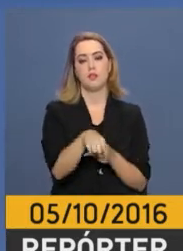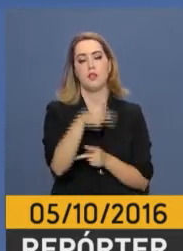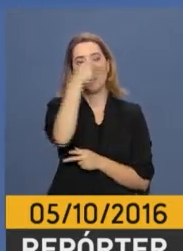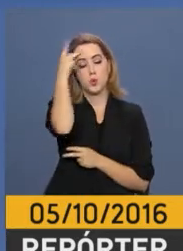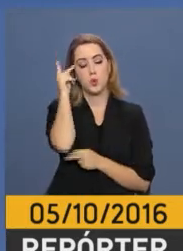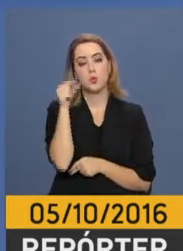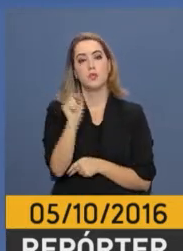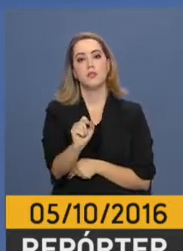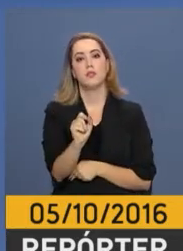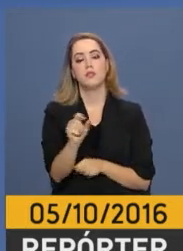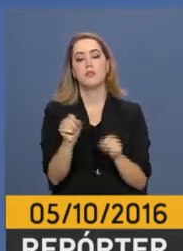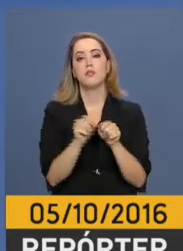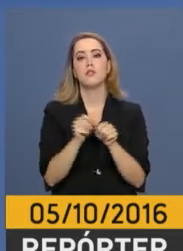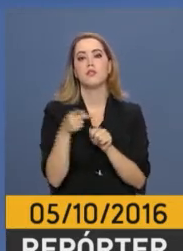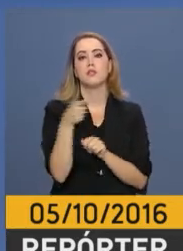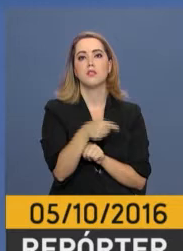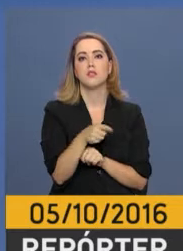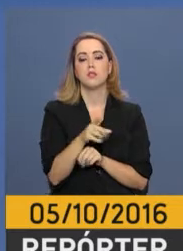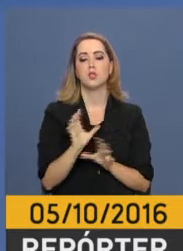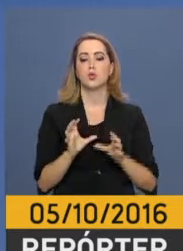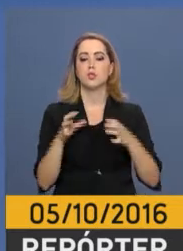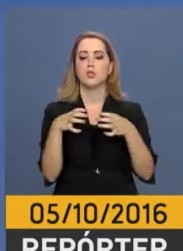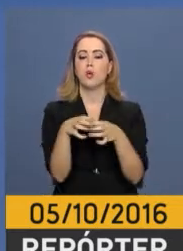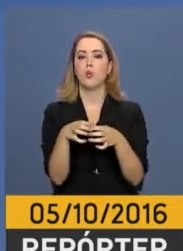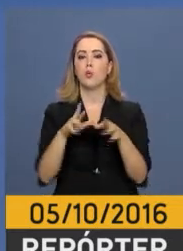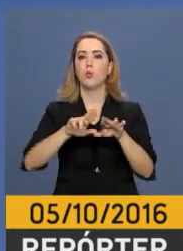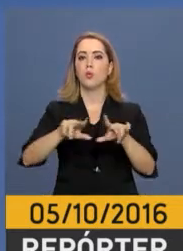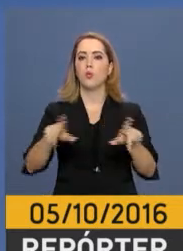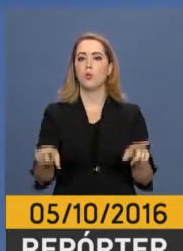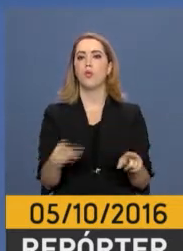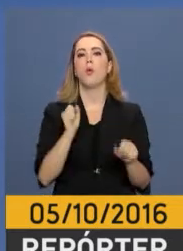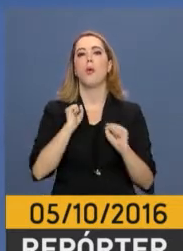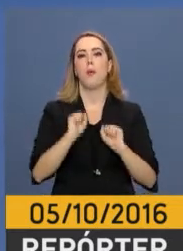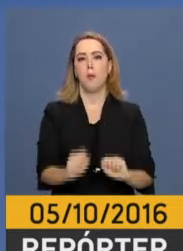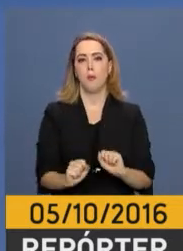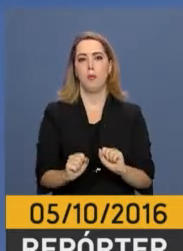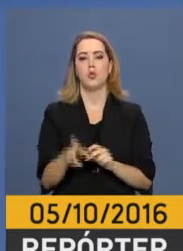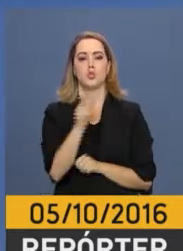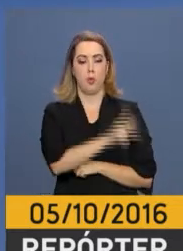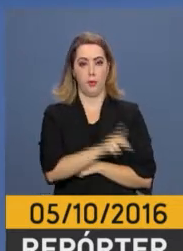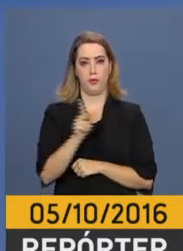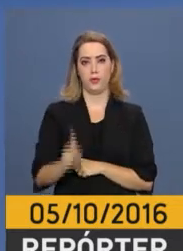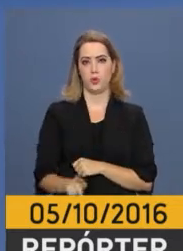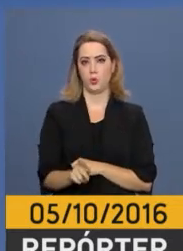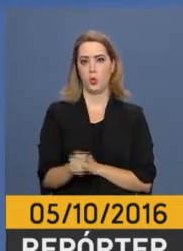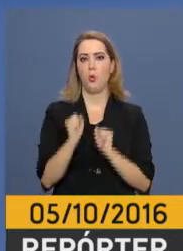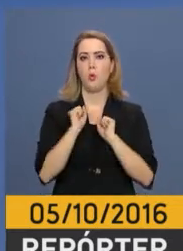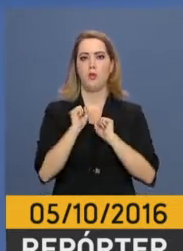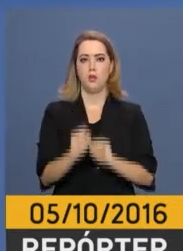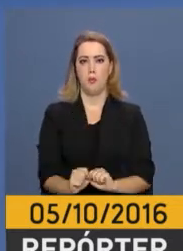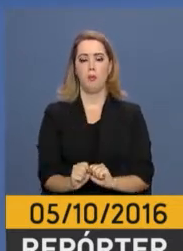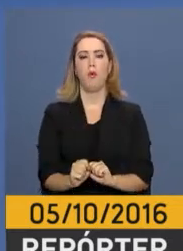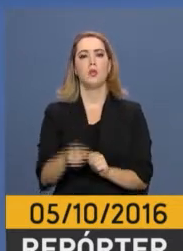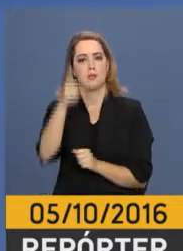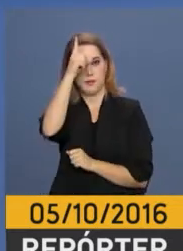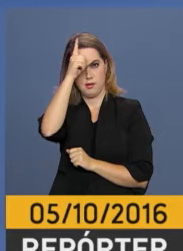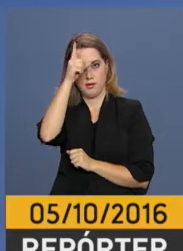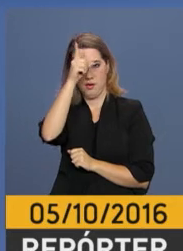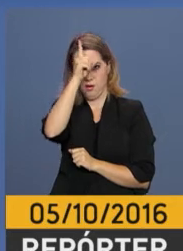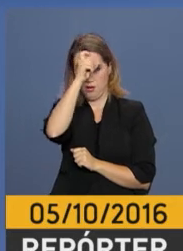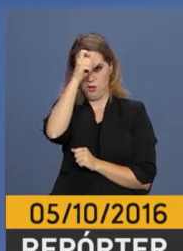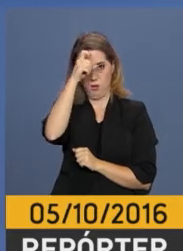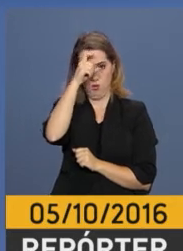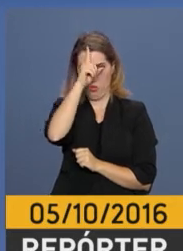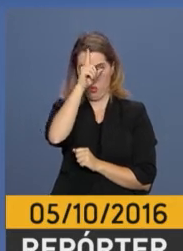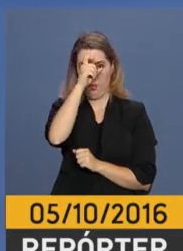é uma é uma é uma equipe multidisciplinar pode ser tanto um professor como pode ser uma enfermeira como